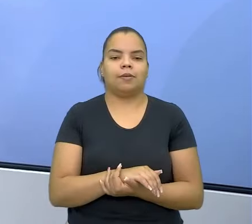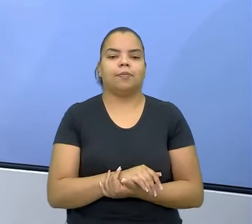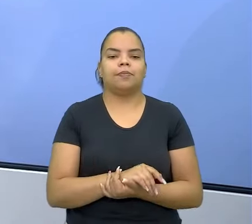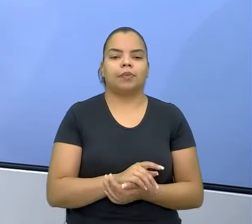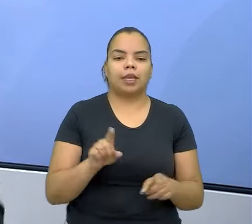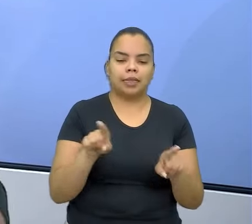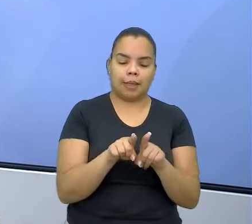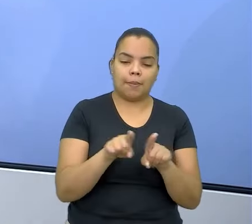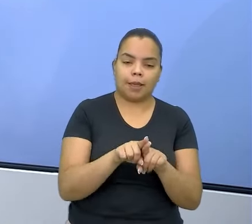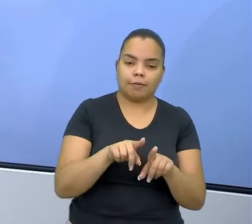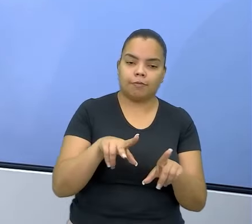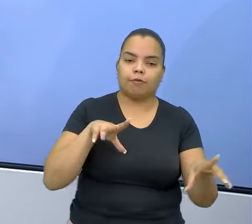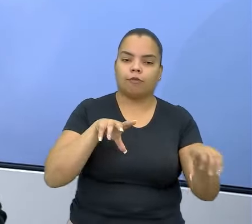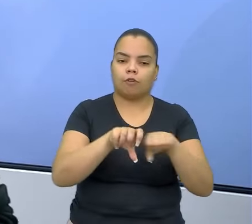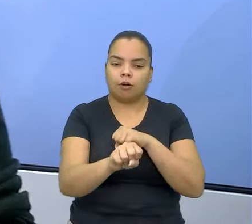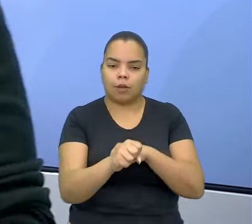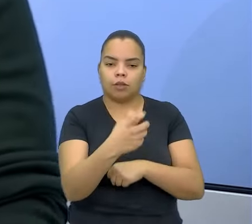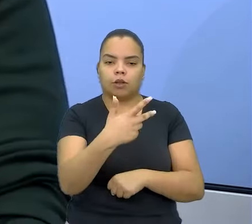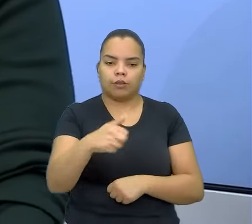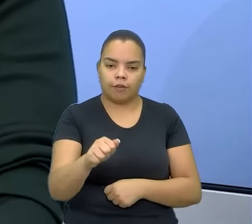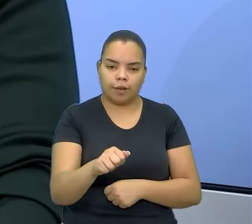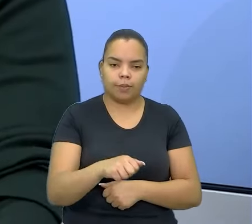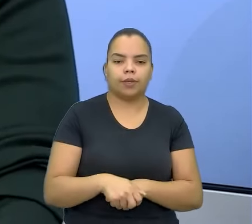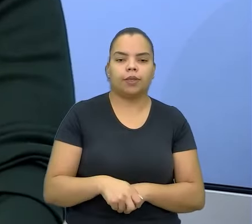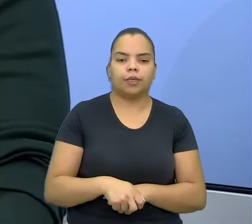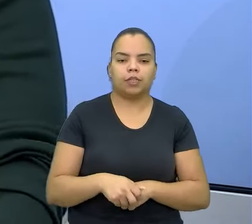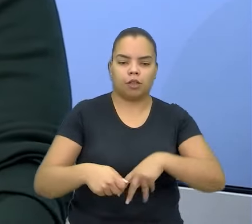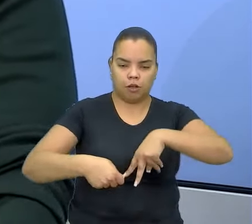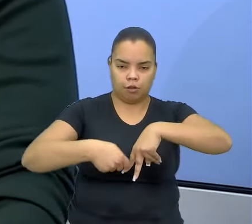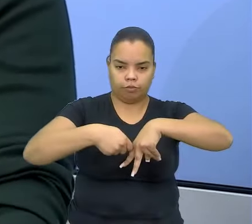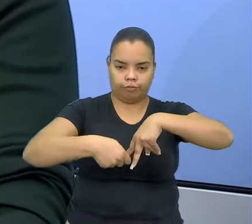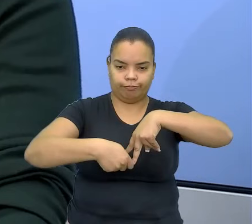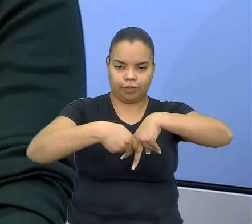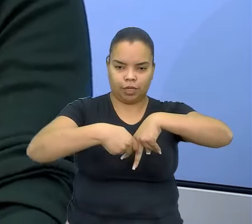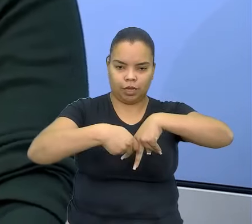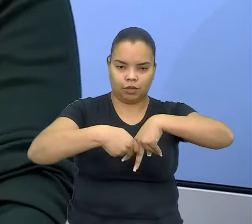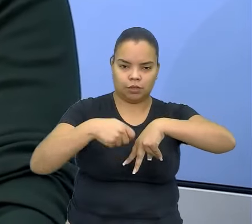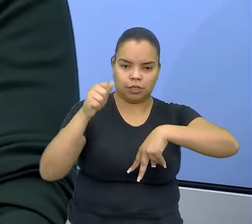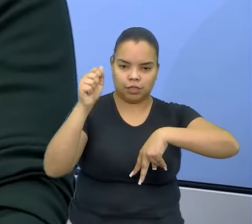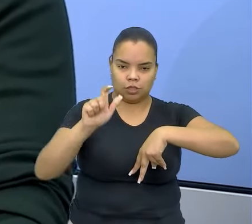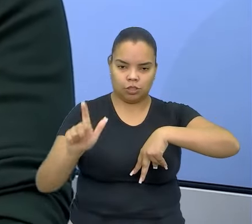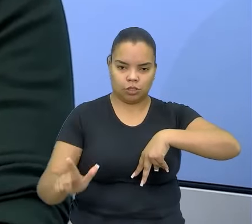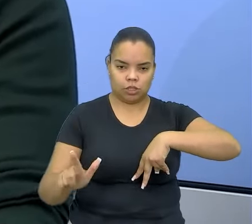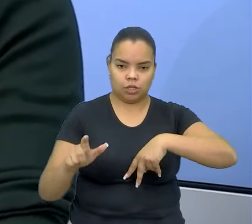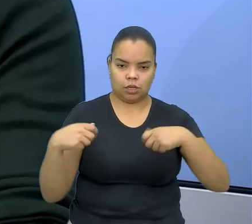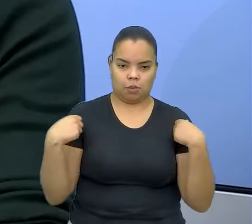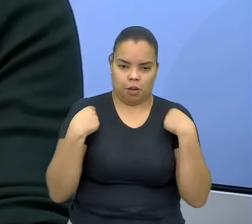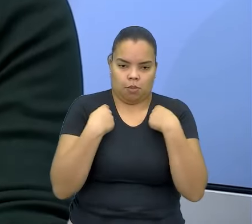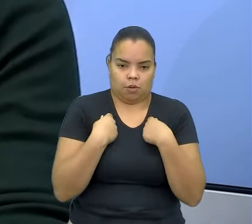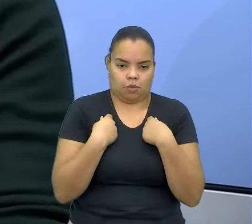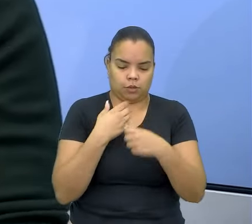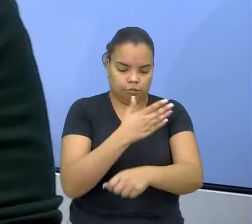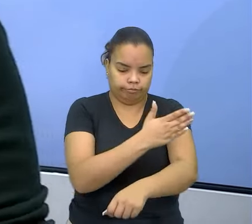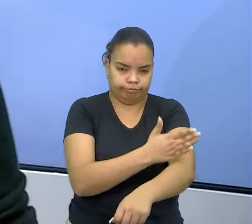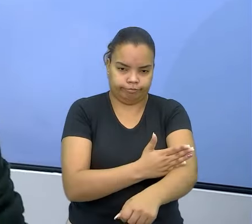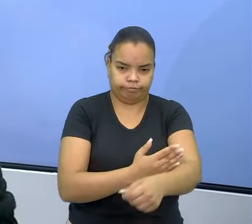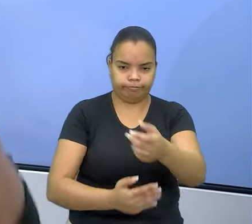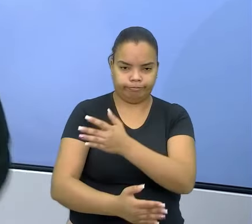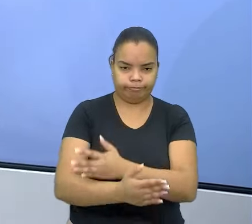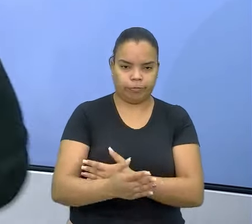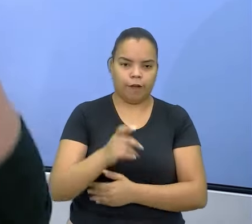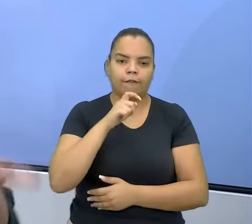formadora EFAP, e estou vestida hoje com uma calça jeans, uma blusa verde, tenho a pele clara, estou de cabelos